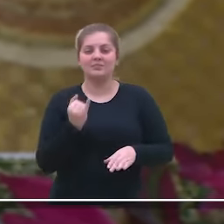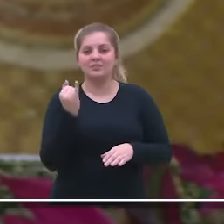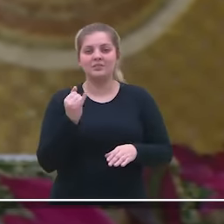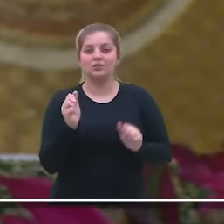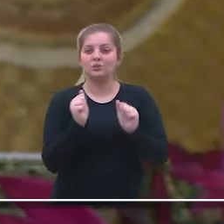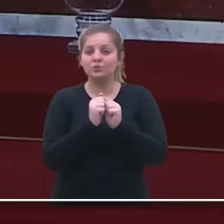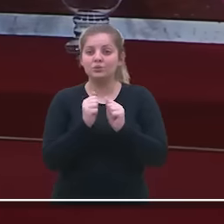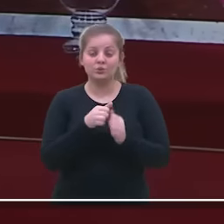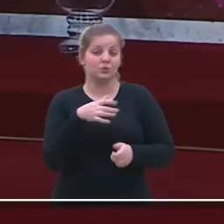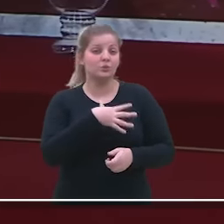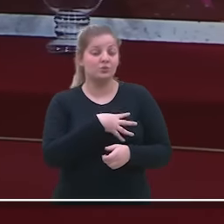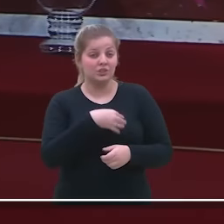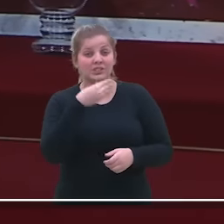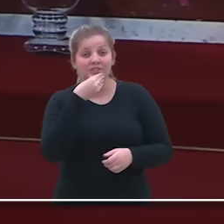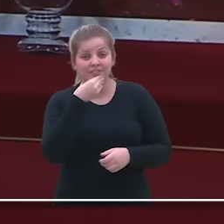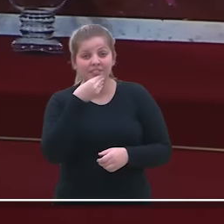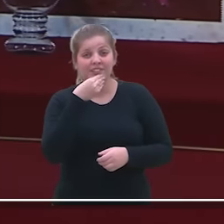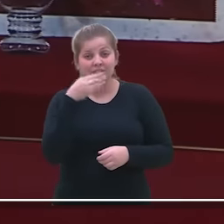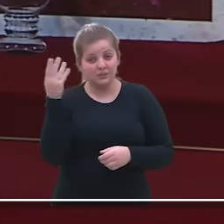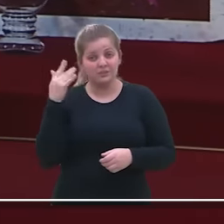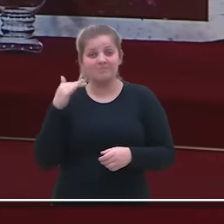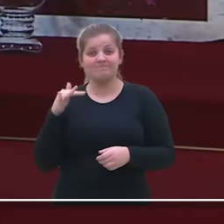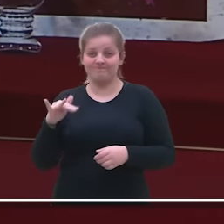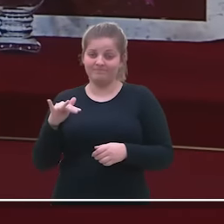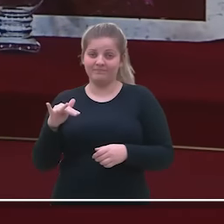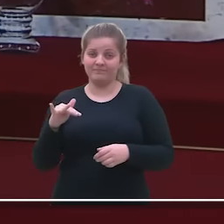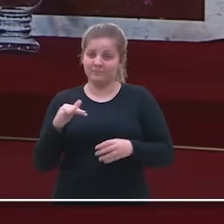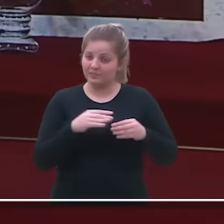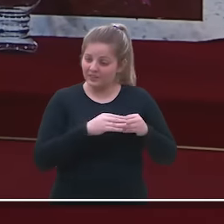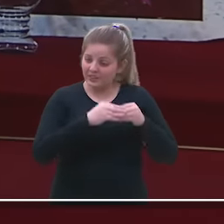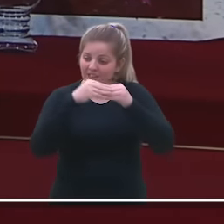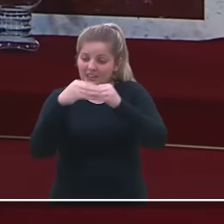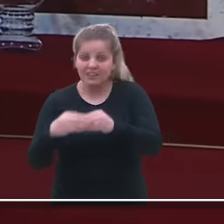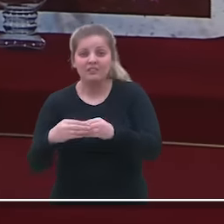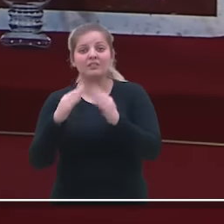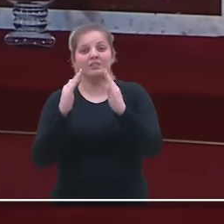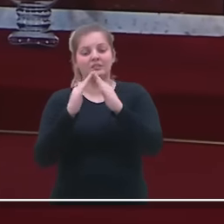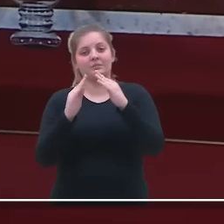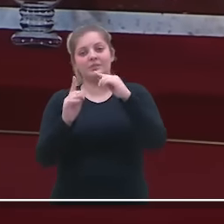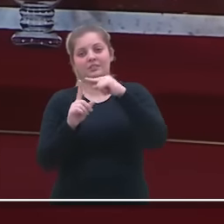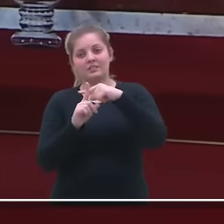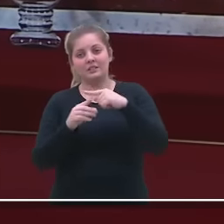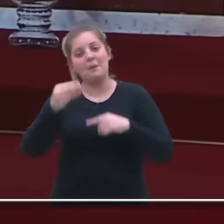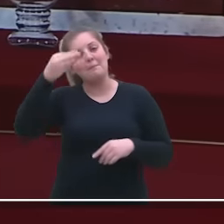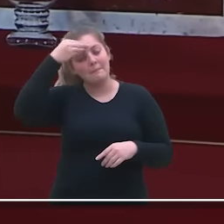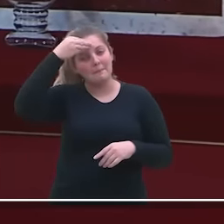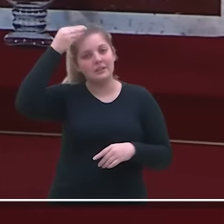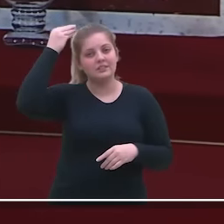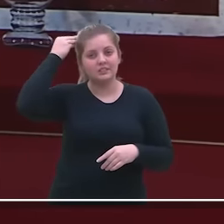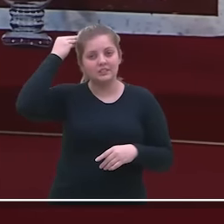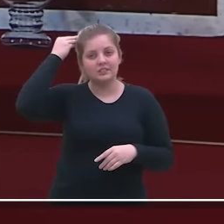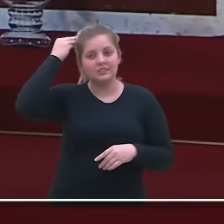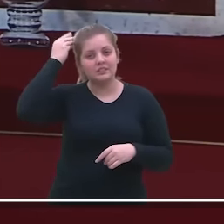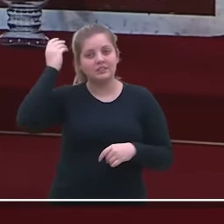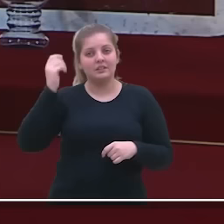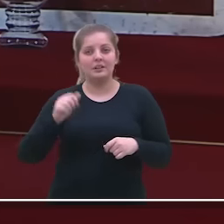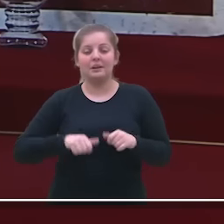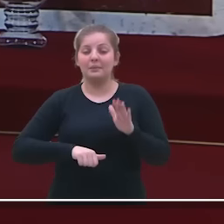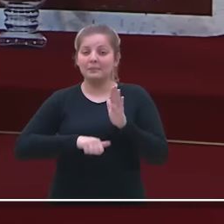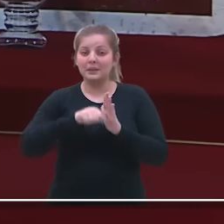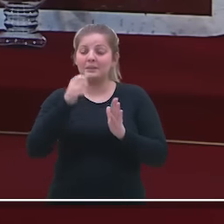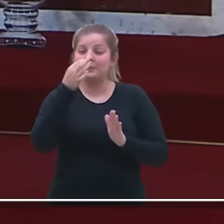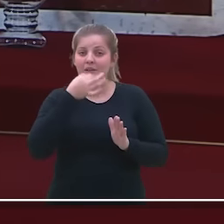filhos pequenos levando pra igreja batizando fazendo primeira